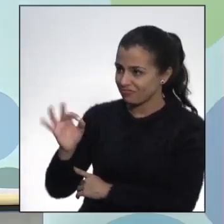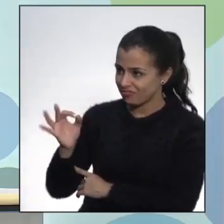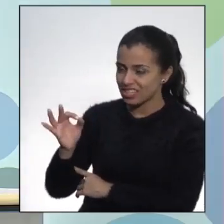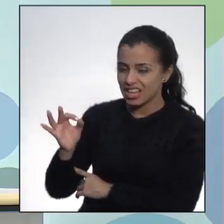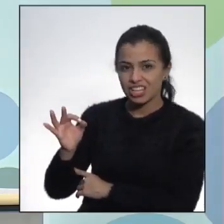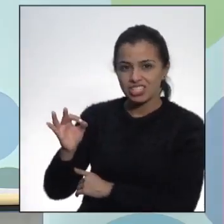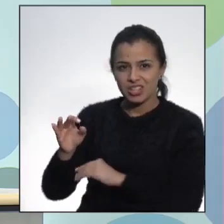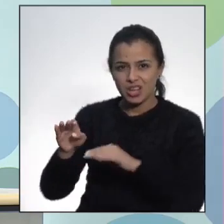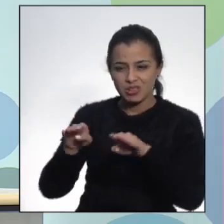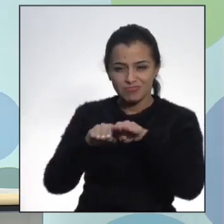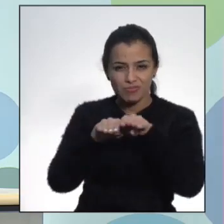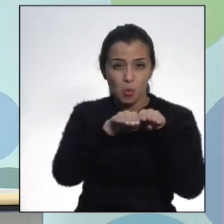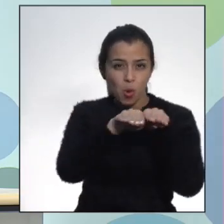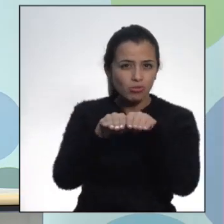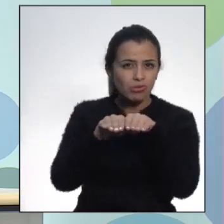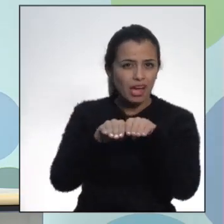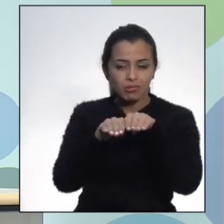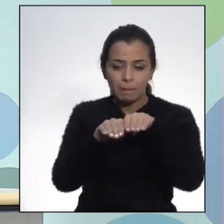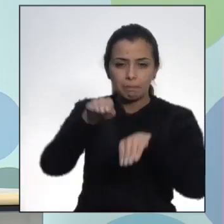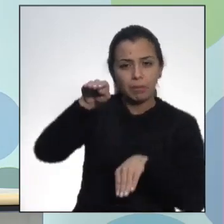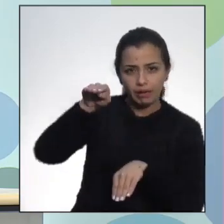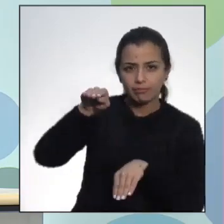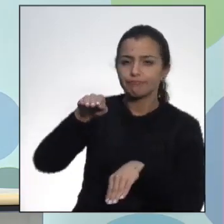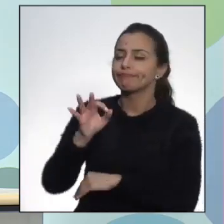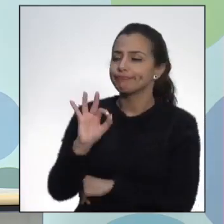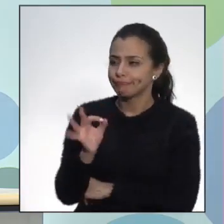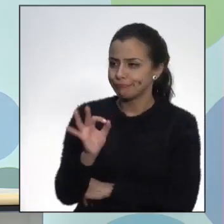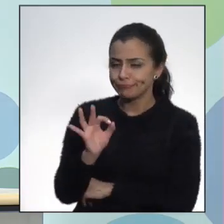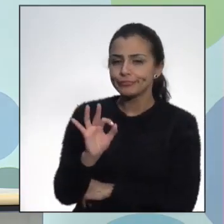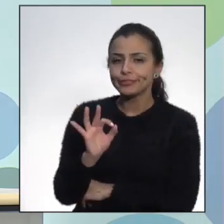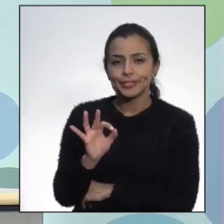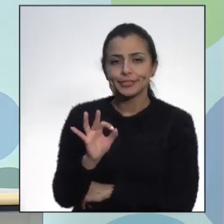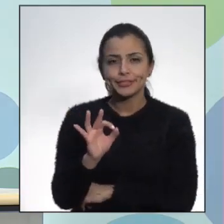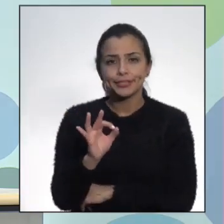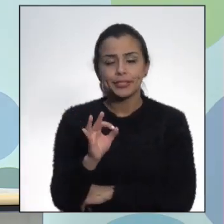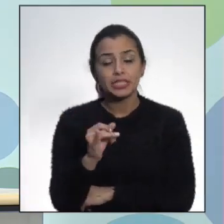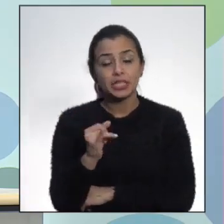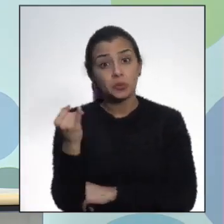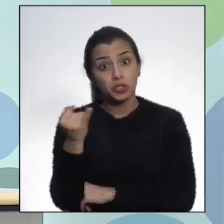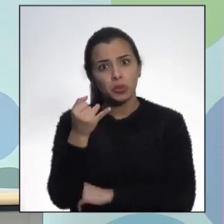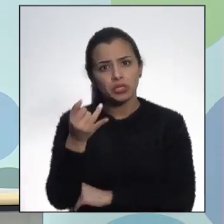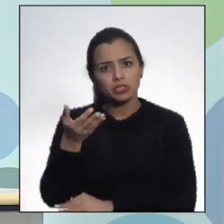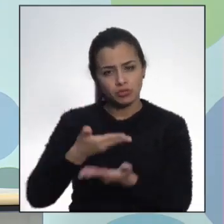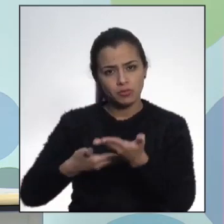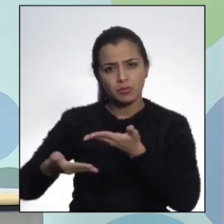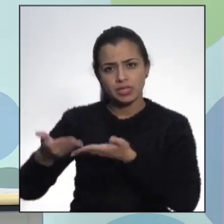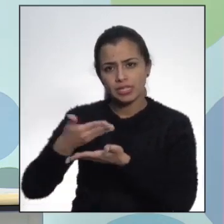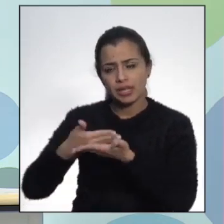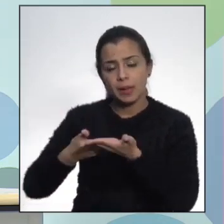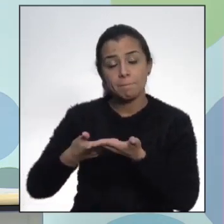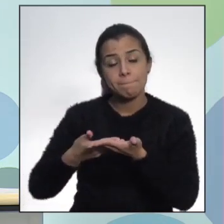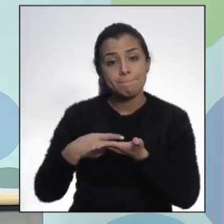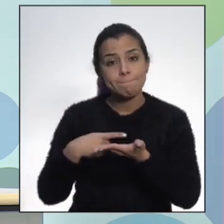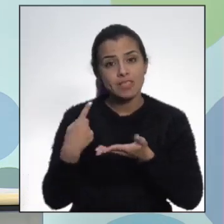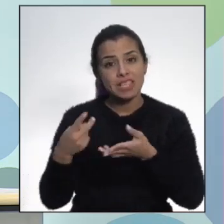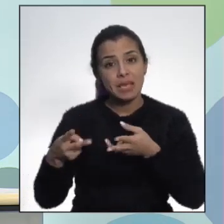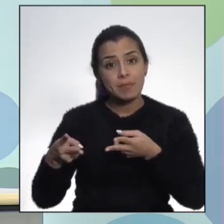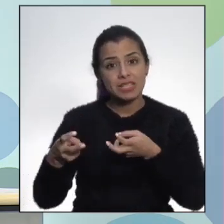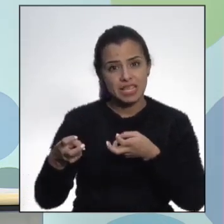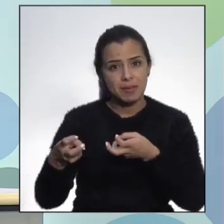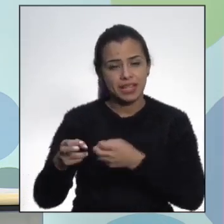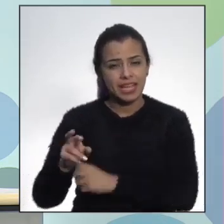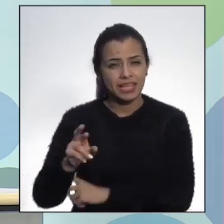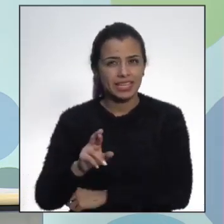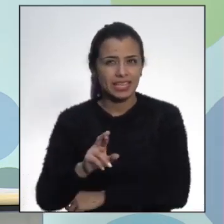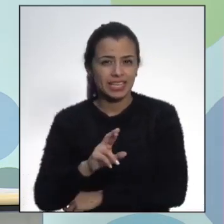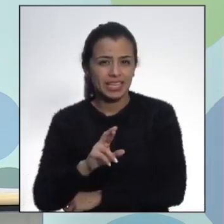desigualdade, né, que é muito bacana a sua participação. A gente percebe que essa questão não é uma questão de 2020, né, do